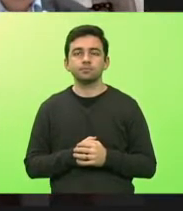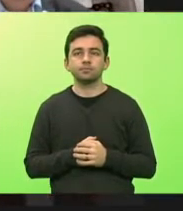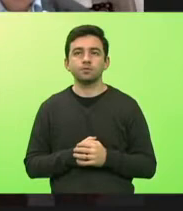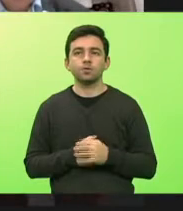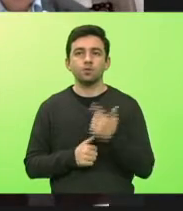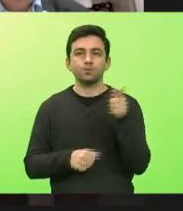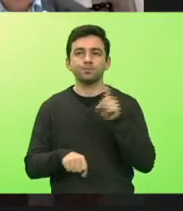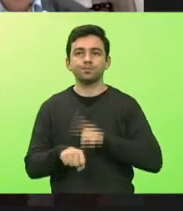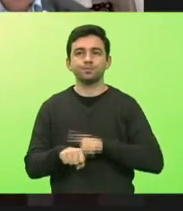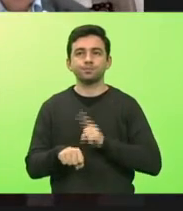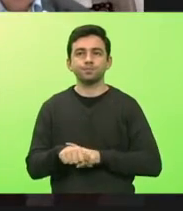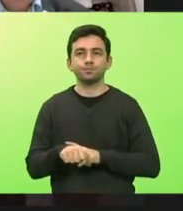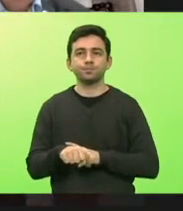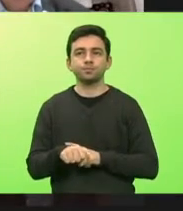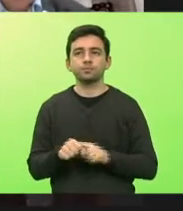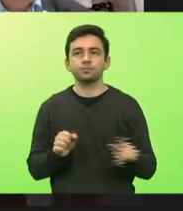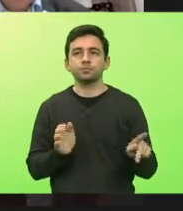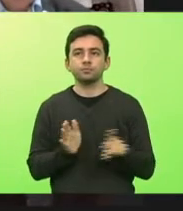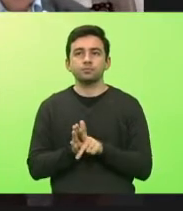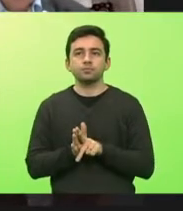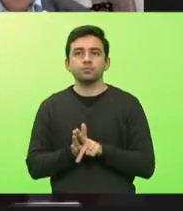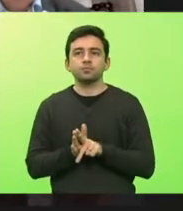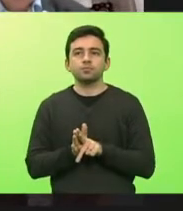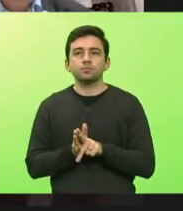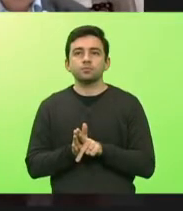Próximo horário pertence